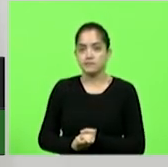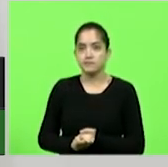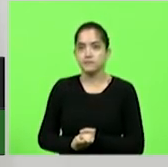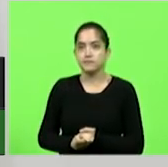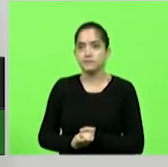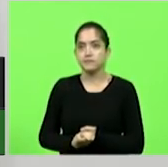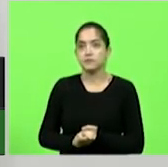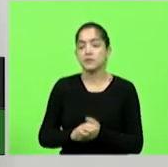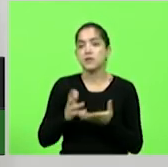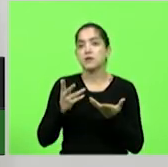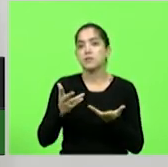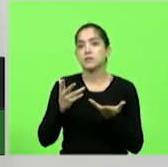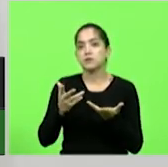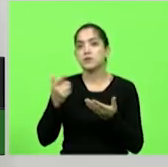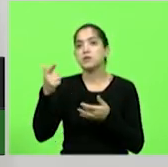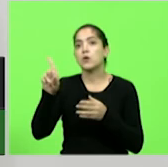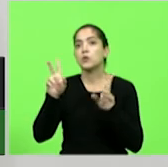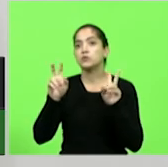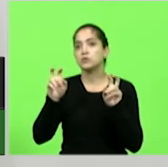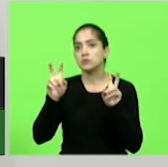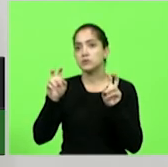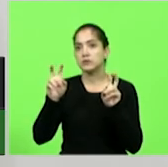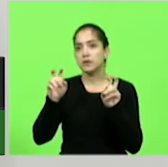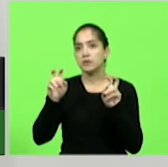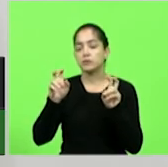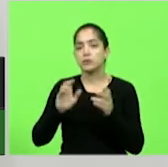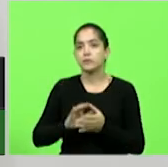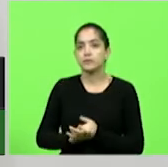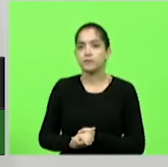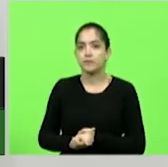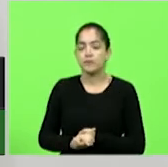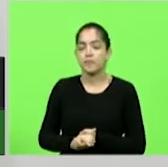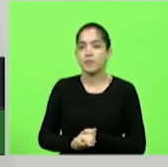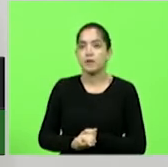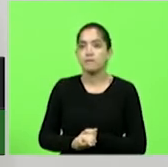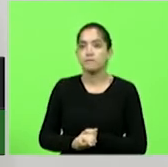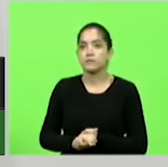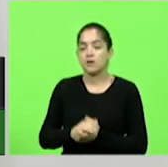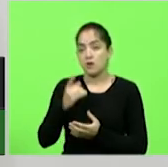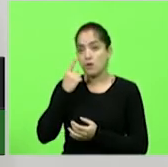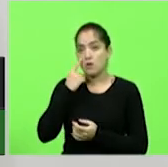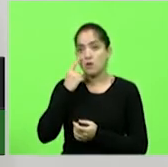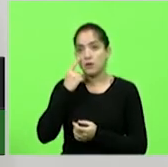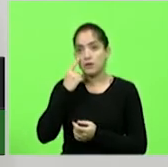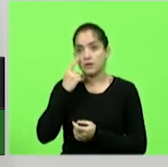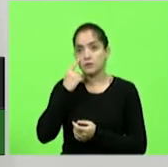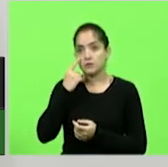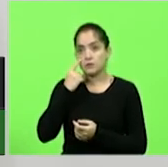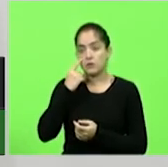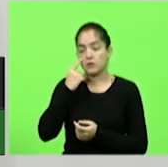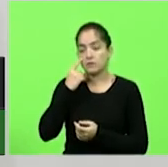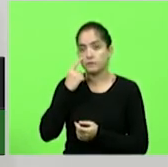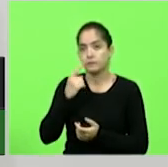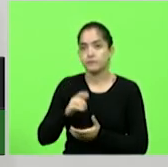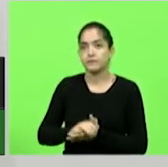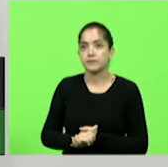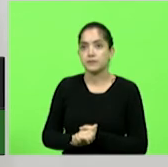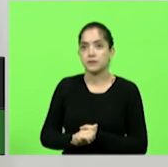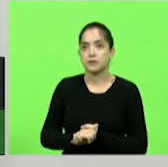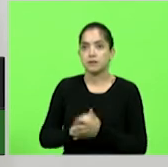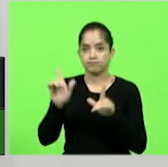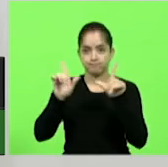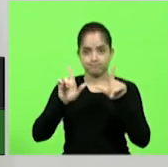Mas eu queria trazer um outro assunto. Karina, está aí? Olha só o que saiu na